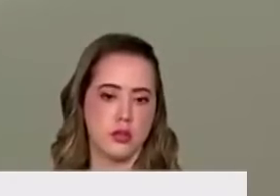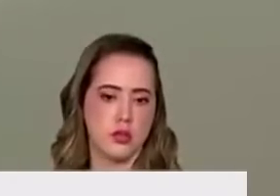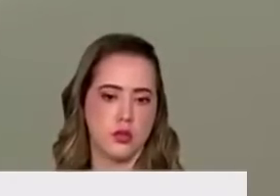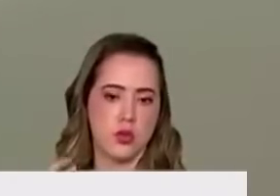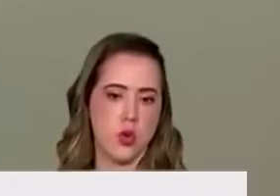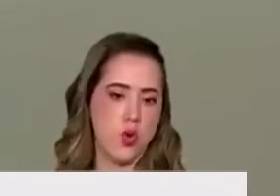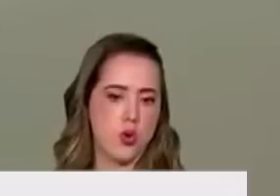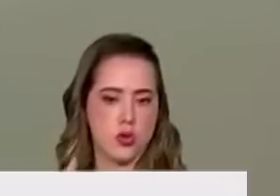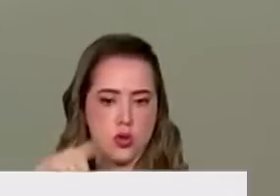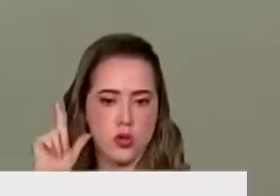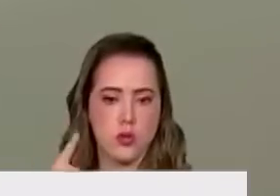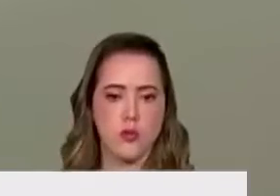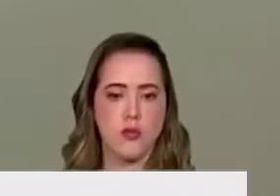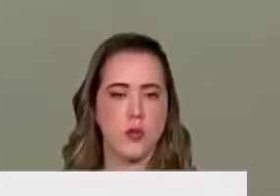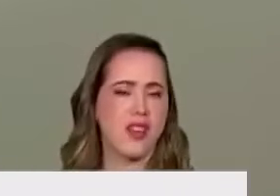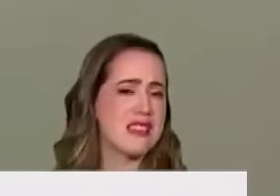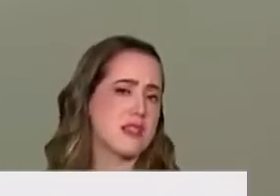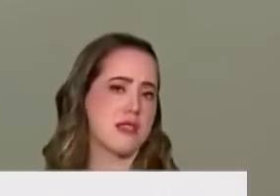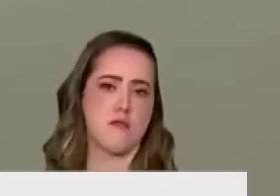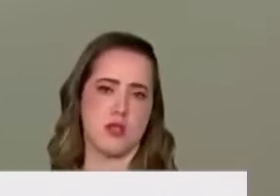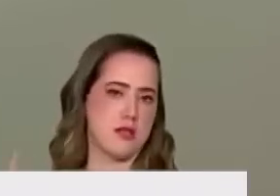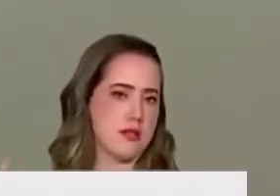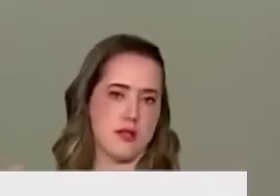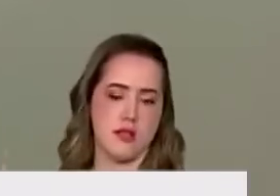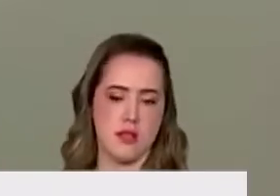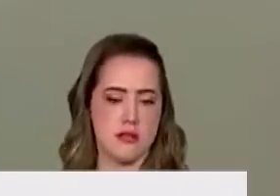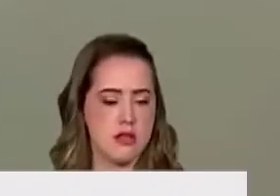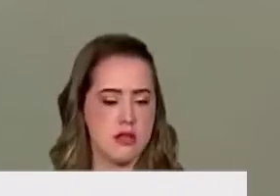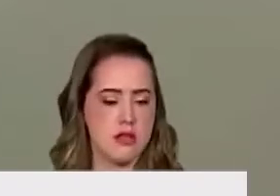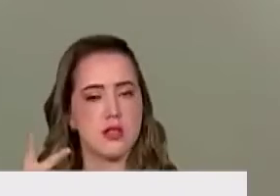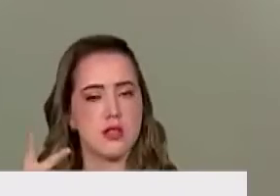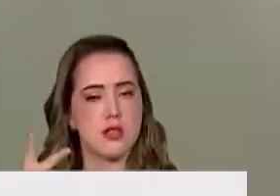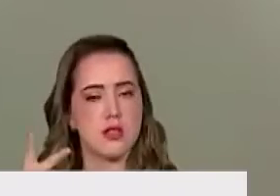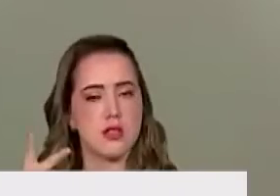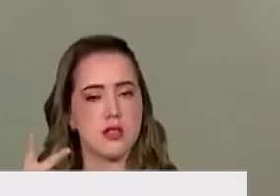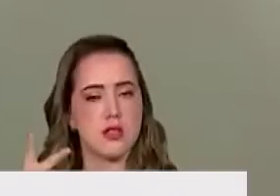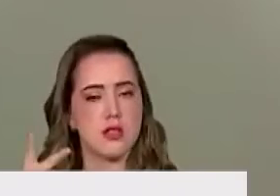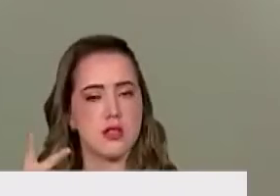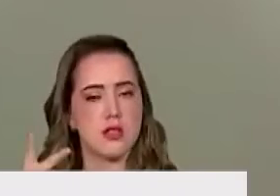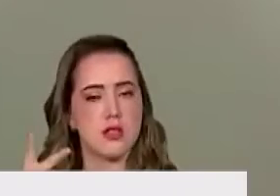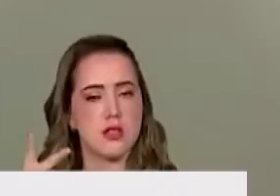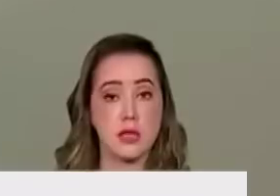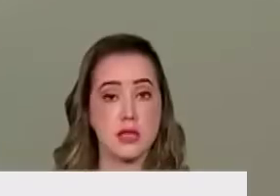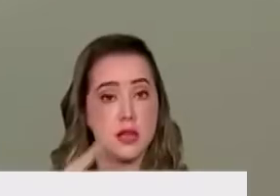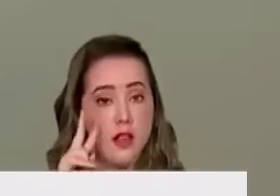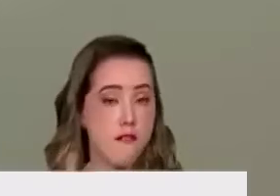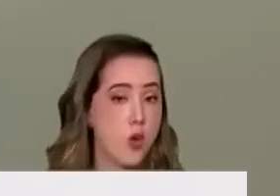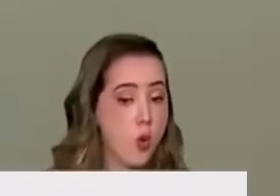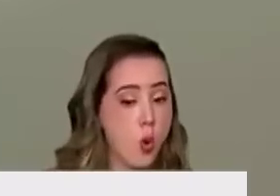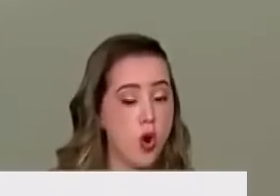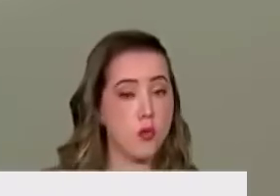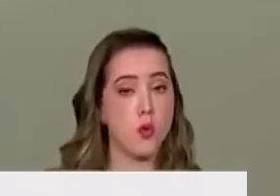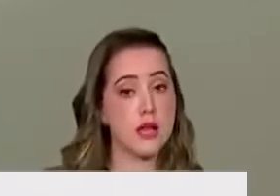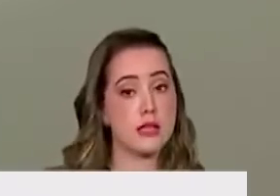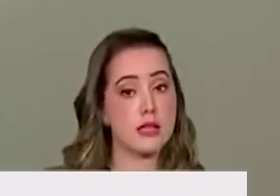hoje, ontem, entendeu? Não. Porque é um procedimento simples. E outra coisa importante que a doutora comentou. Tudo dependia do transcorrer da